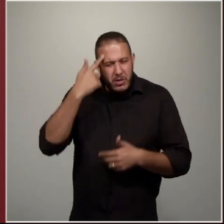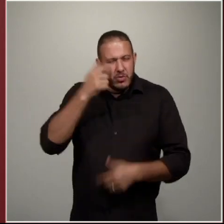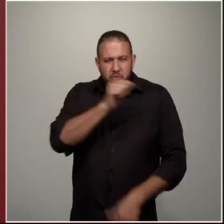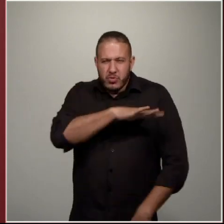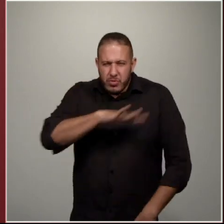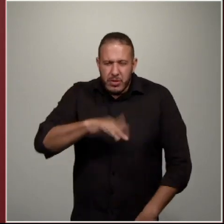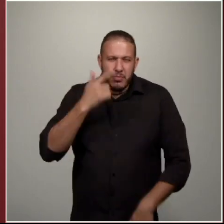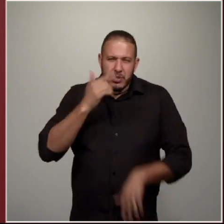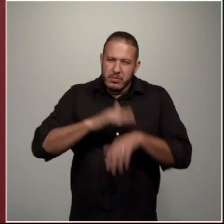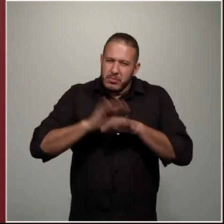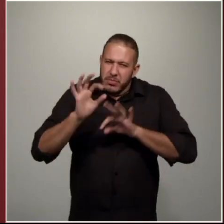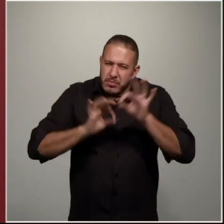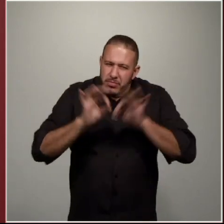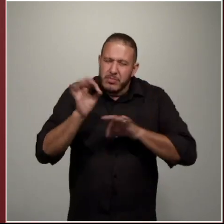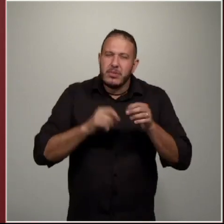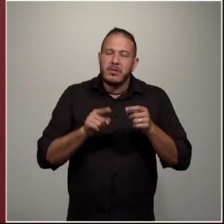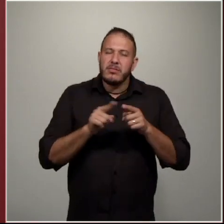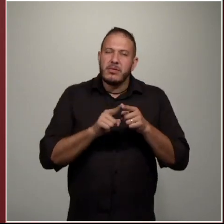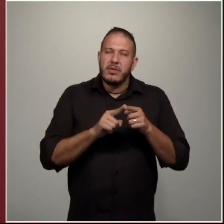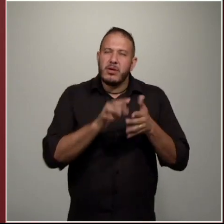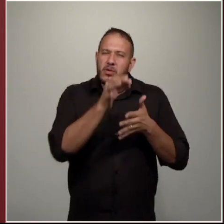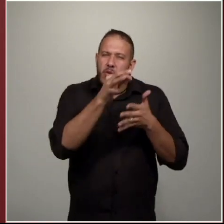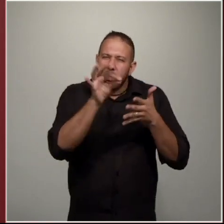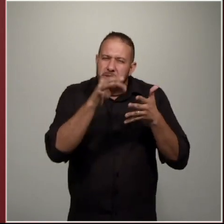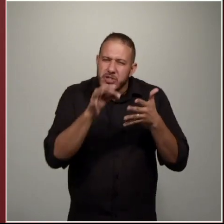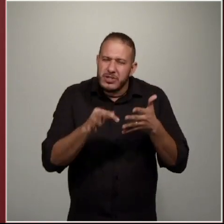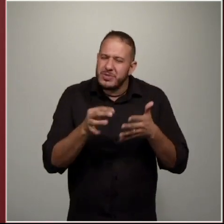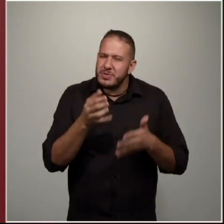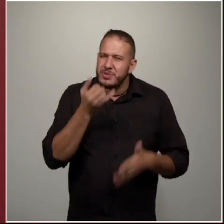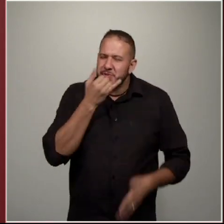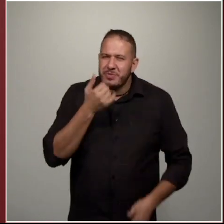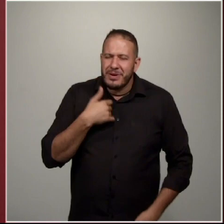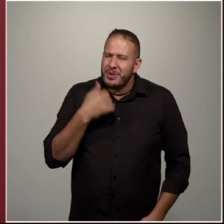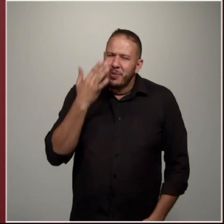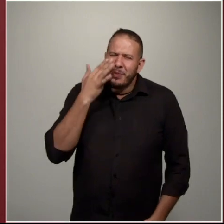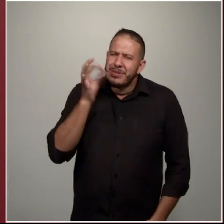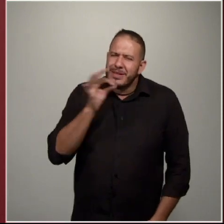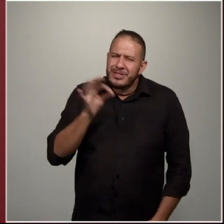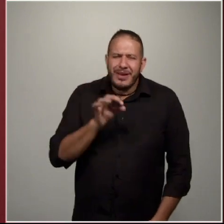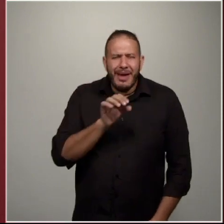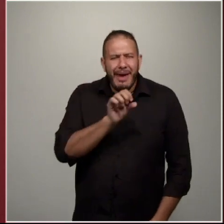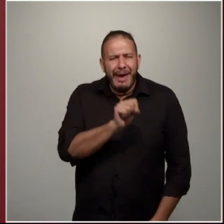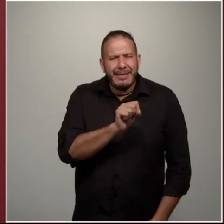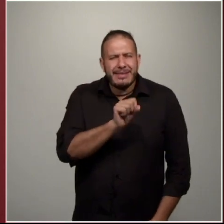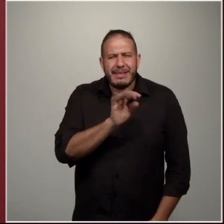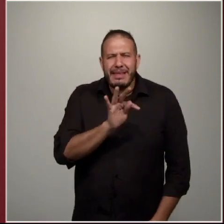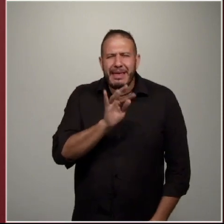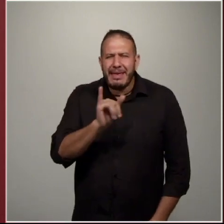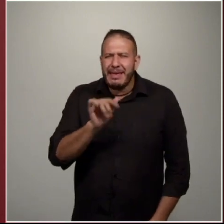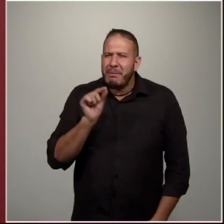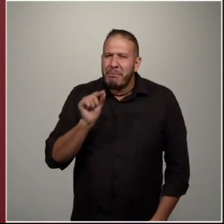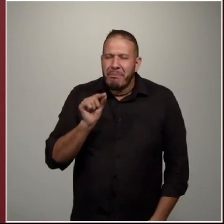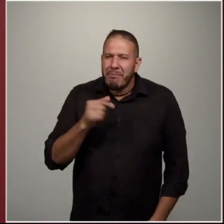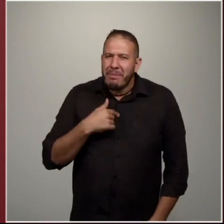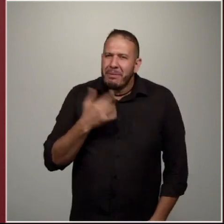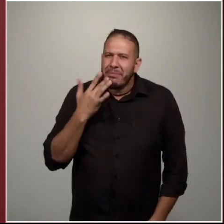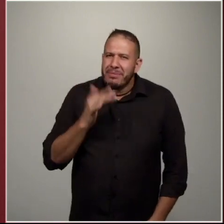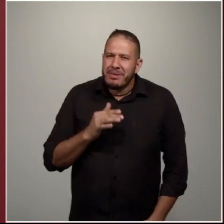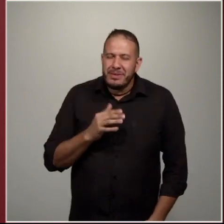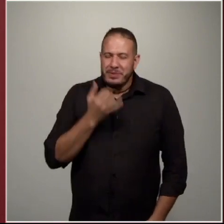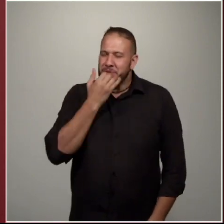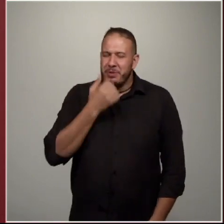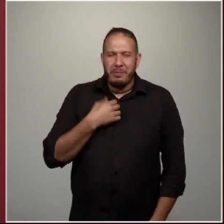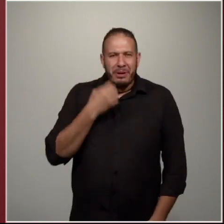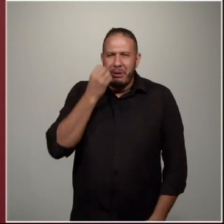modelado rastreado e corrigido não consegui entender o que esse st o que é esse sti eu já não me recordo